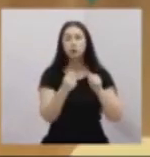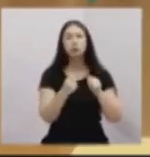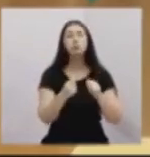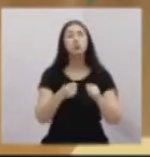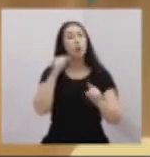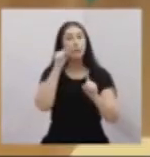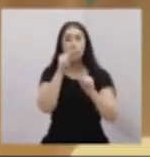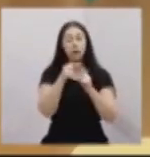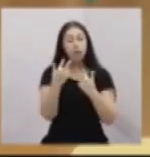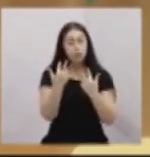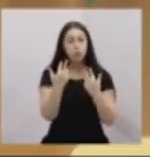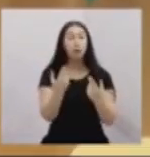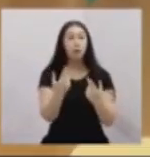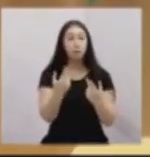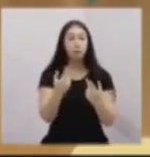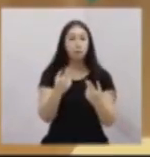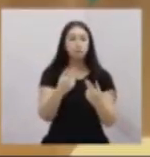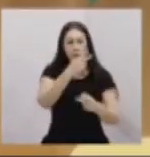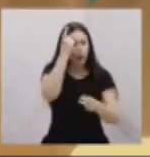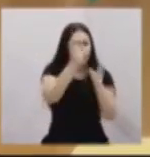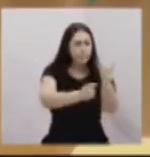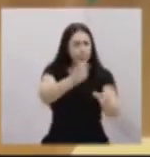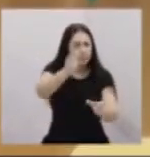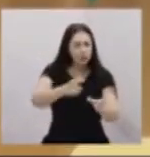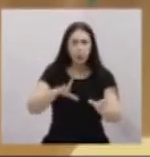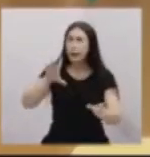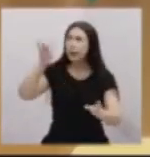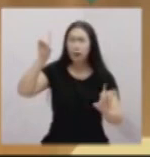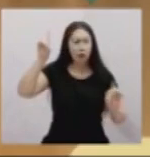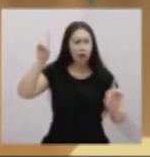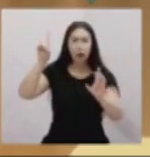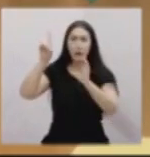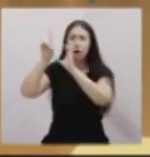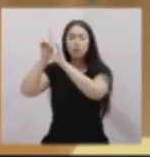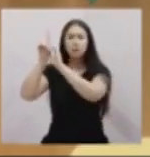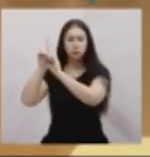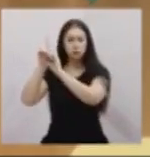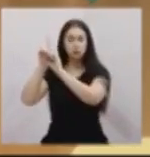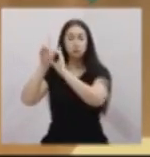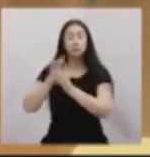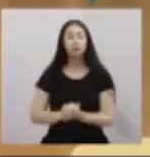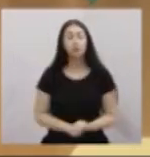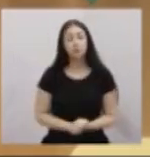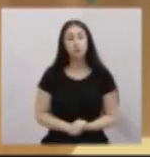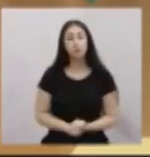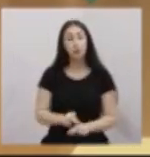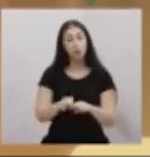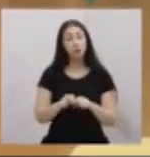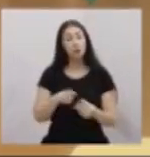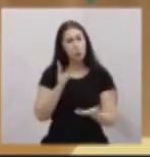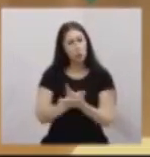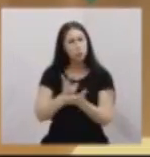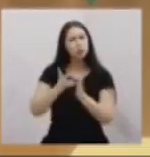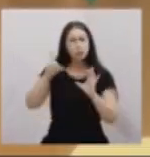não esqueça isso, religar o homem a um ser supremo que é Deus. Então continue